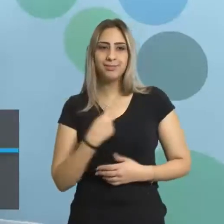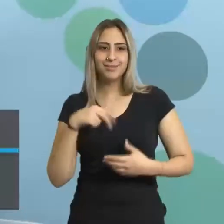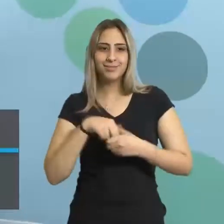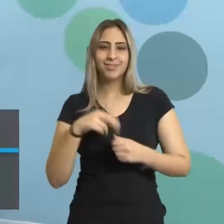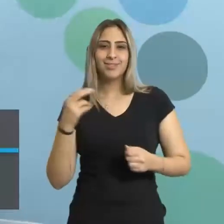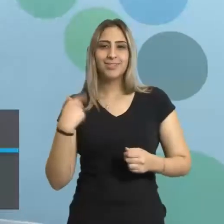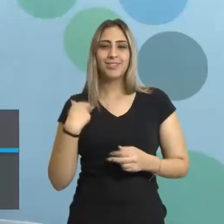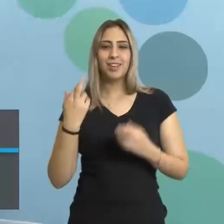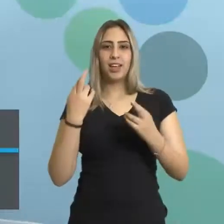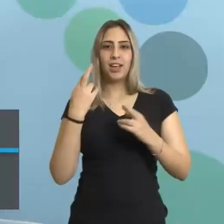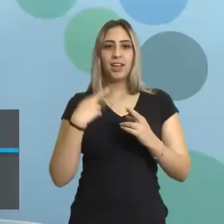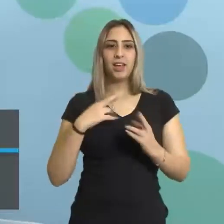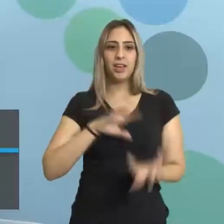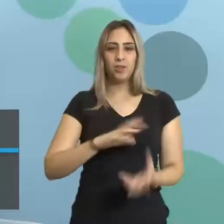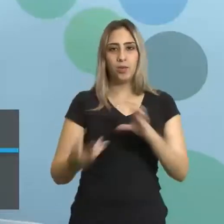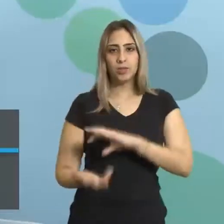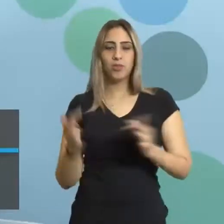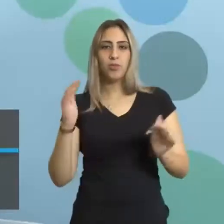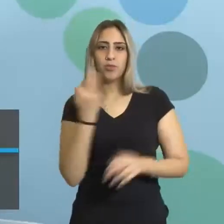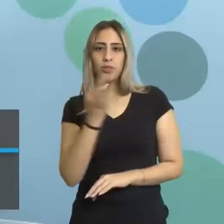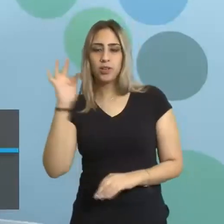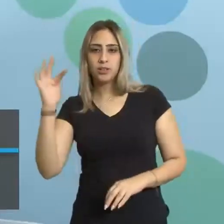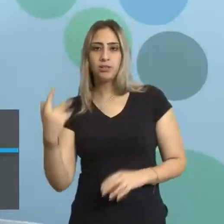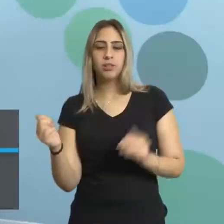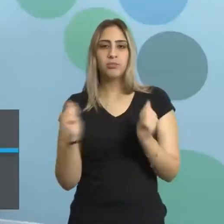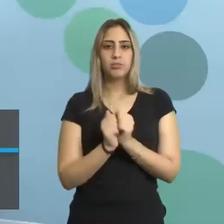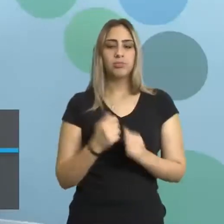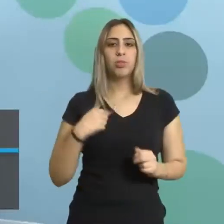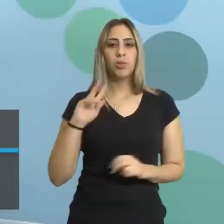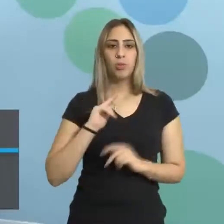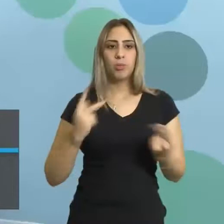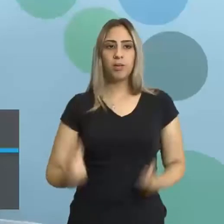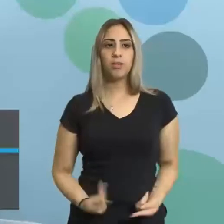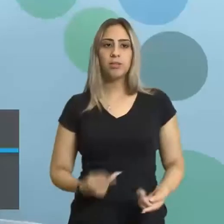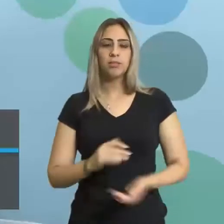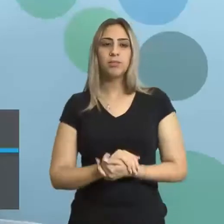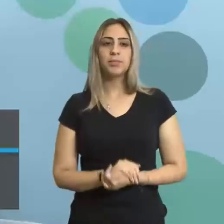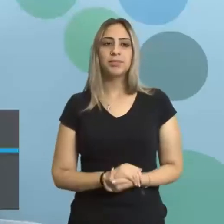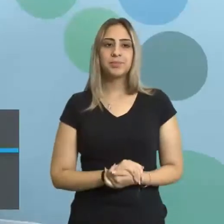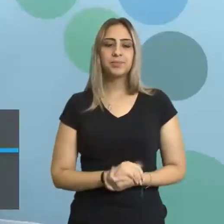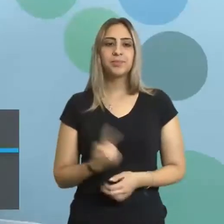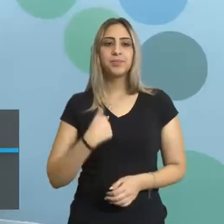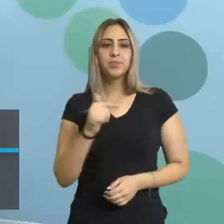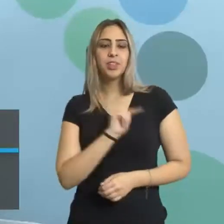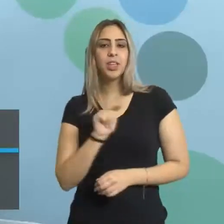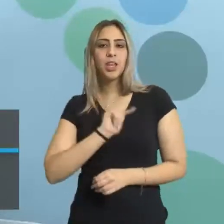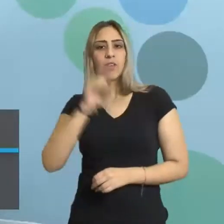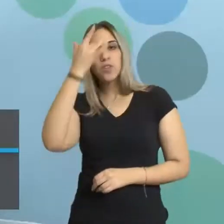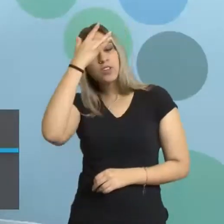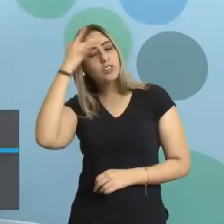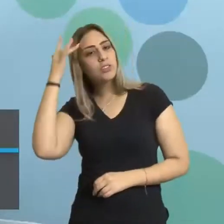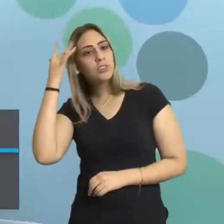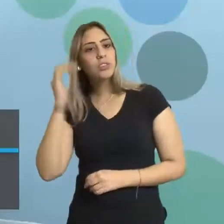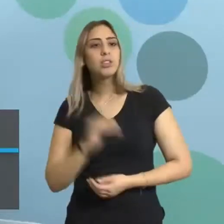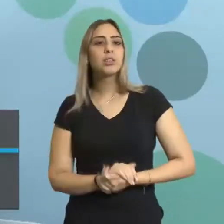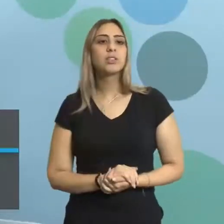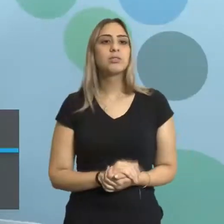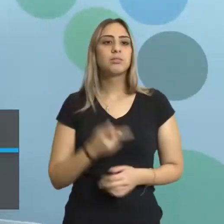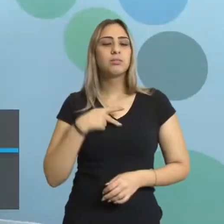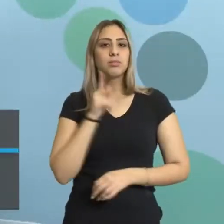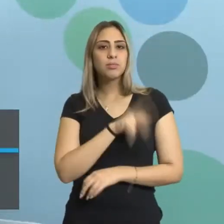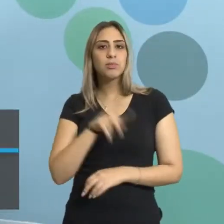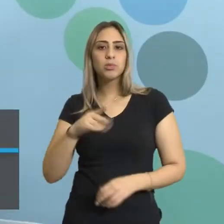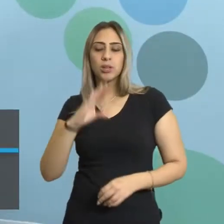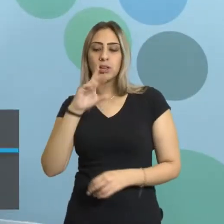Francesa que a gente consegue fazer panela com as ciências humanas é trabalhando arte consciências humanas Teve gente que o